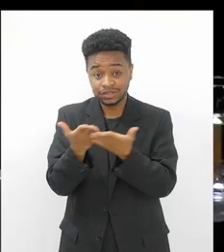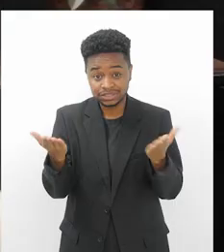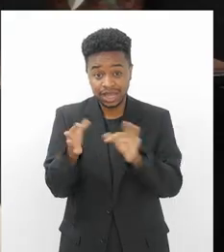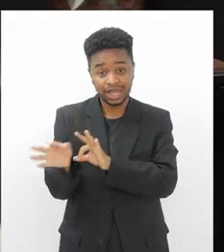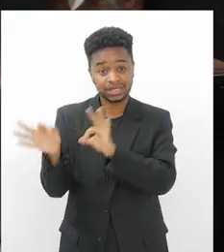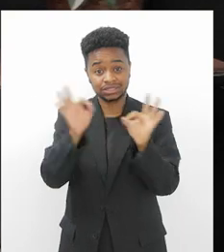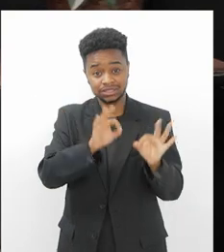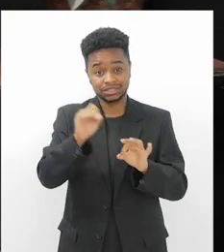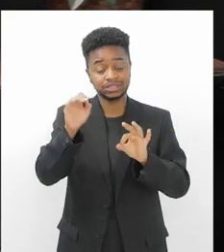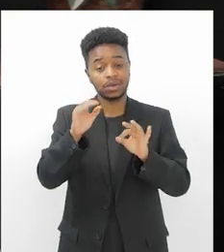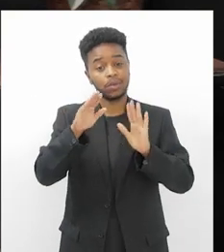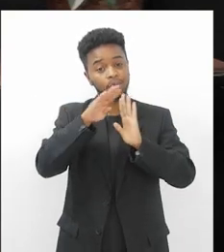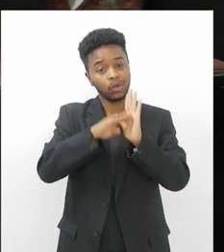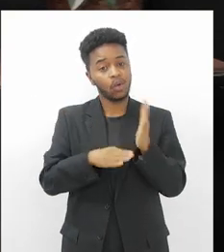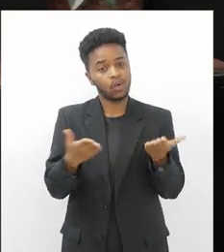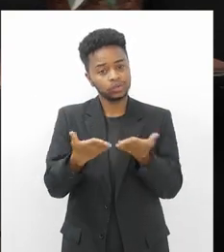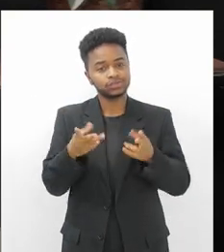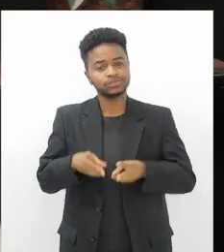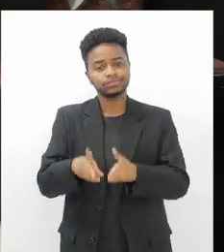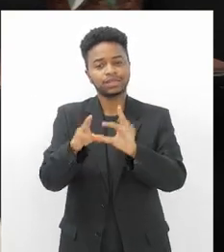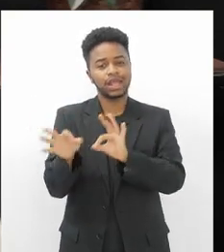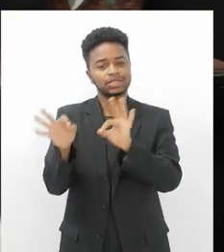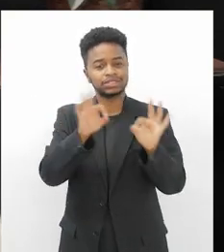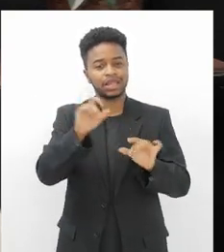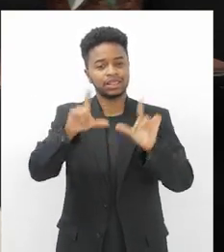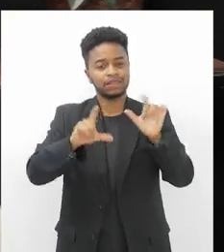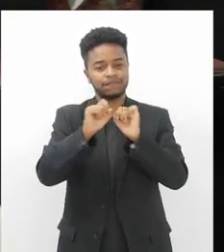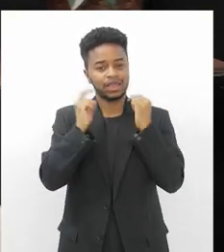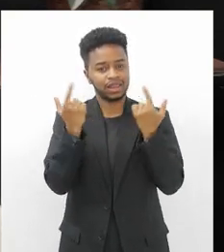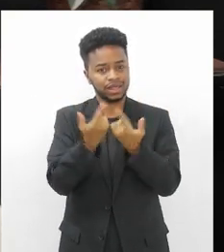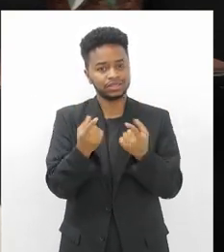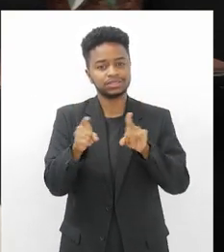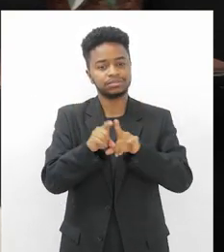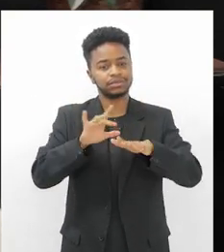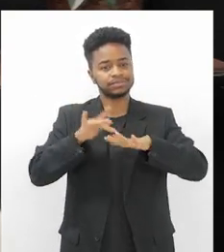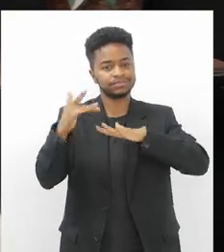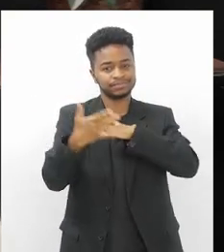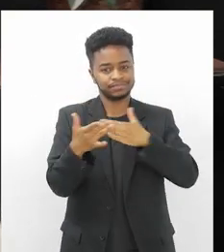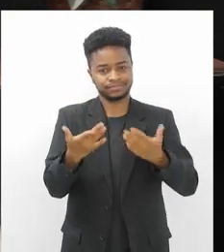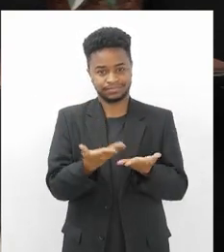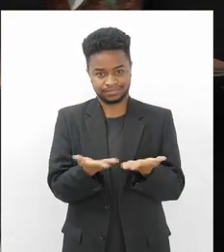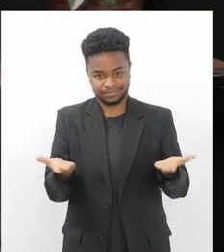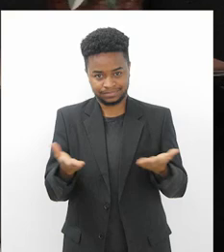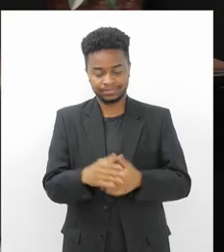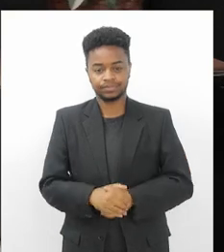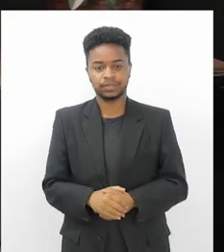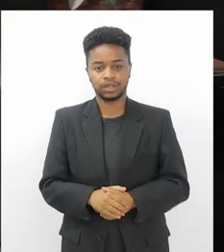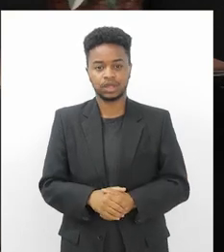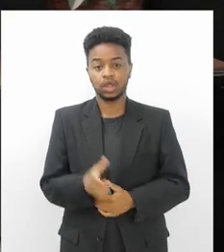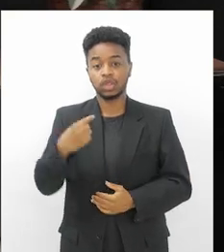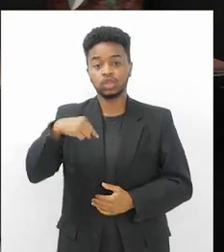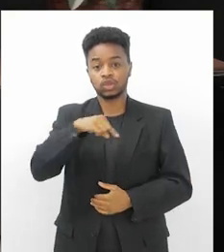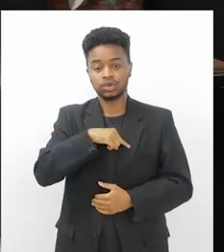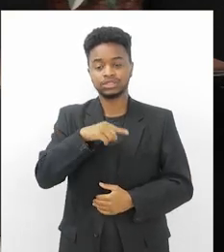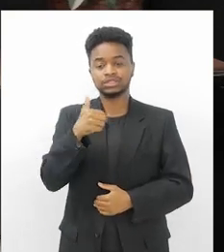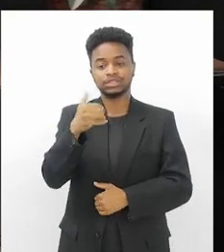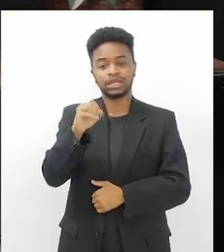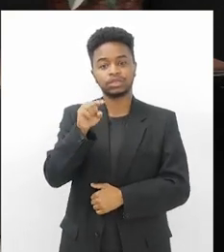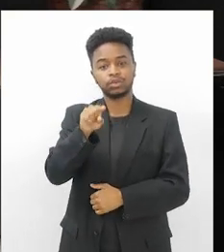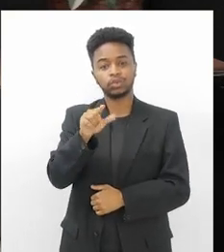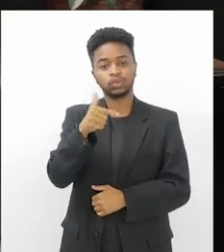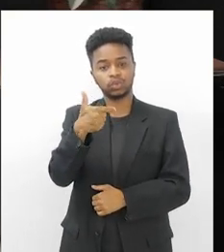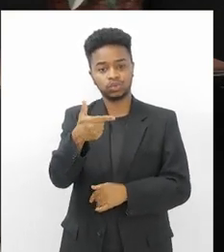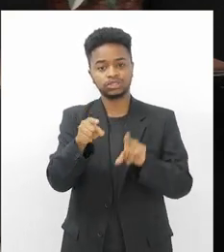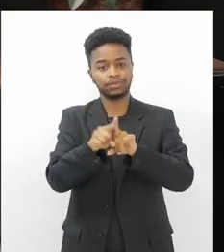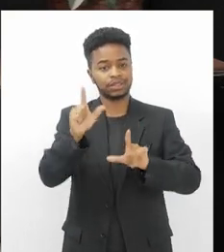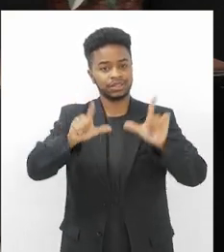E muito obrigada a você que acompanhou o programa de hoje. Continue de olho na programação da TV Alerj e também nas nossas redes sociais. Lembrando que estamos no